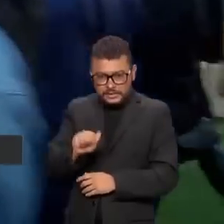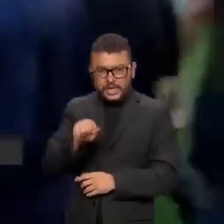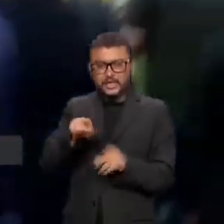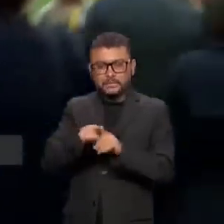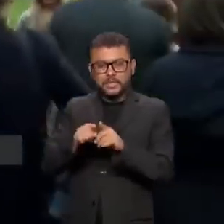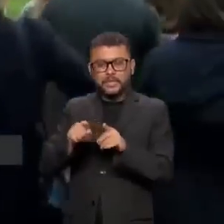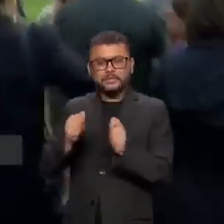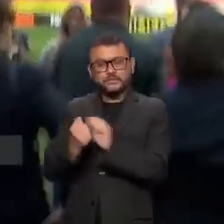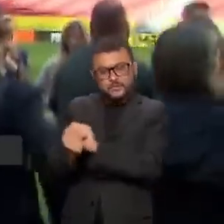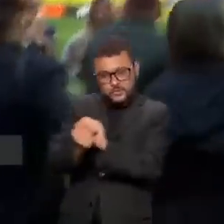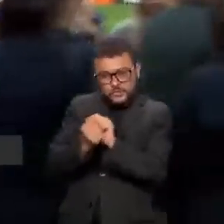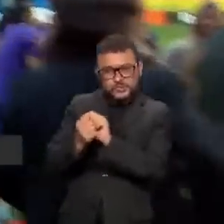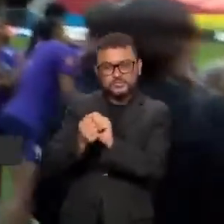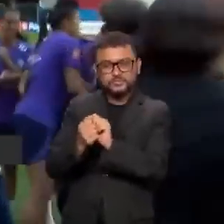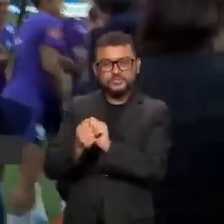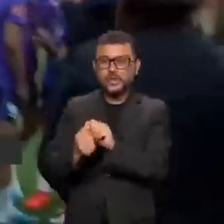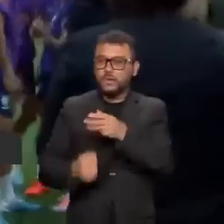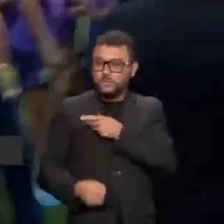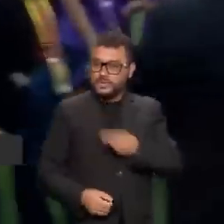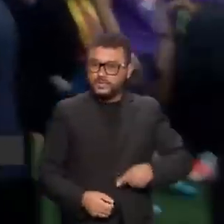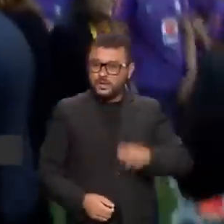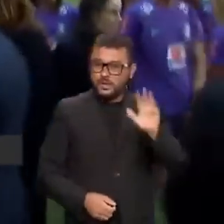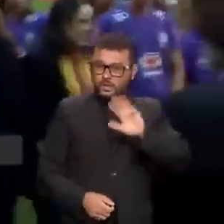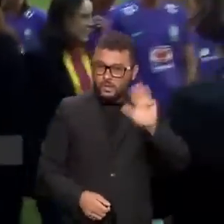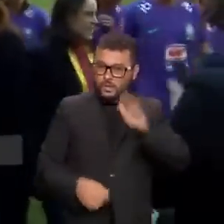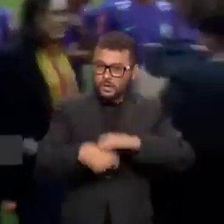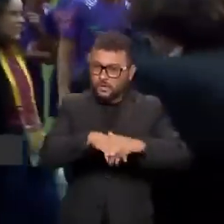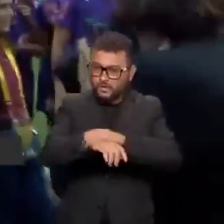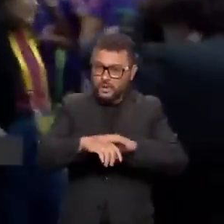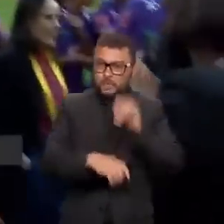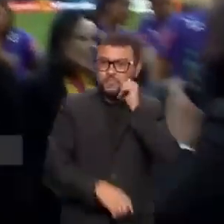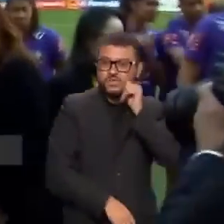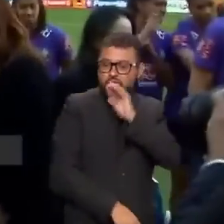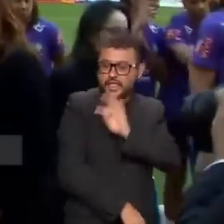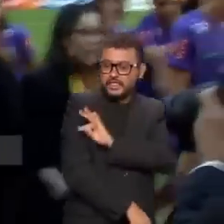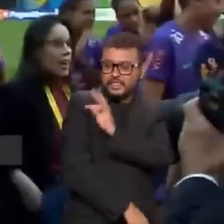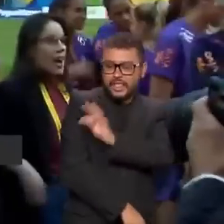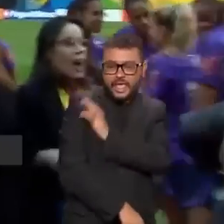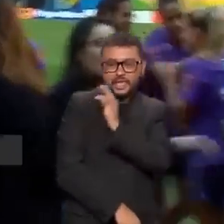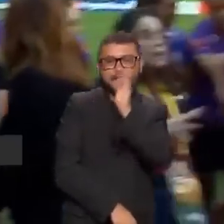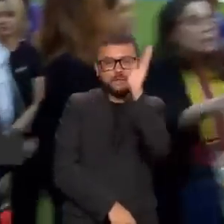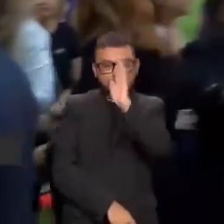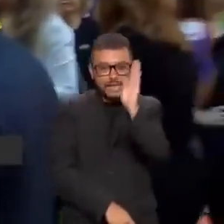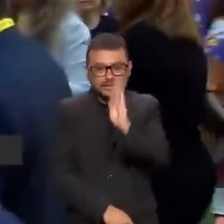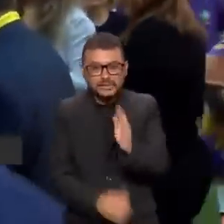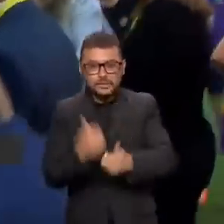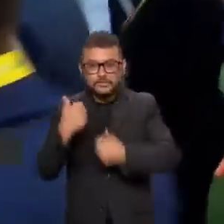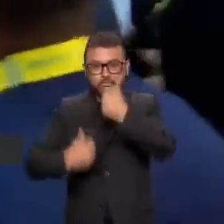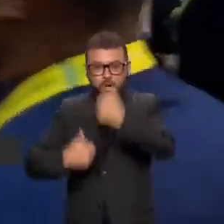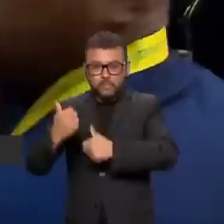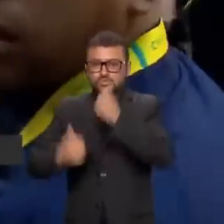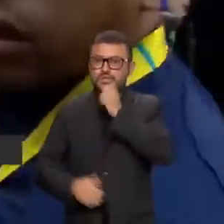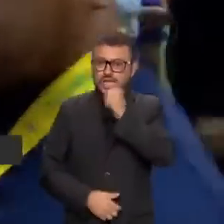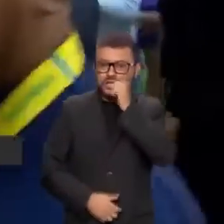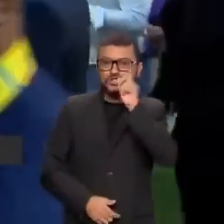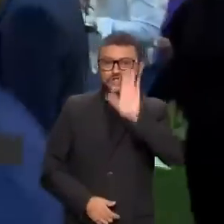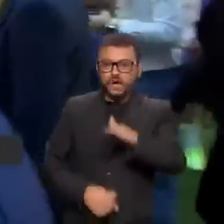Mulheres. O presidente conversou com a técnica da Seleção Brasileira de Futebol Feminino.